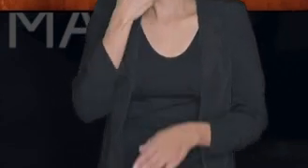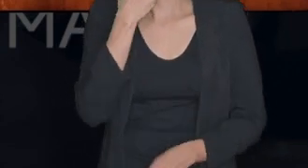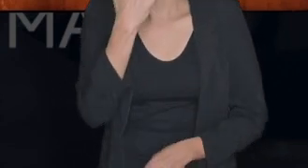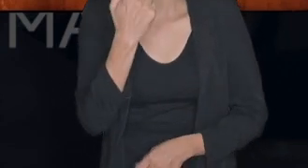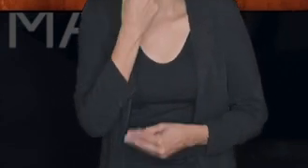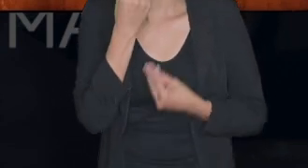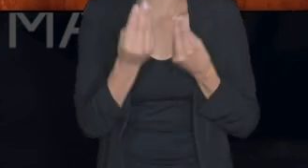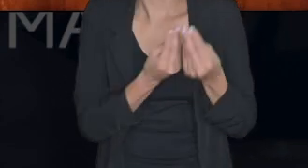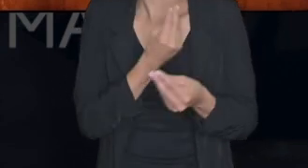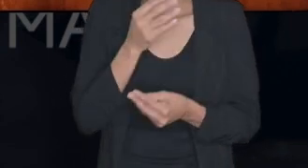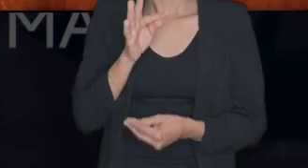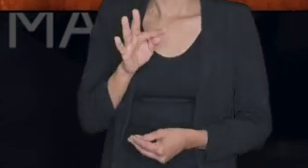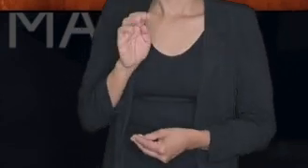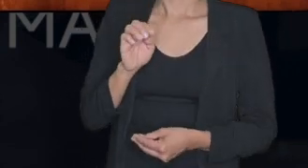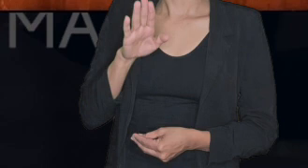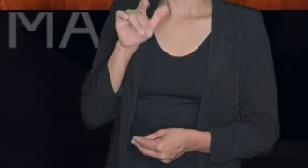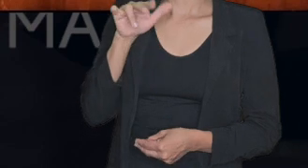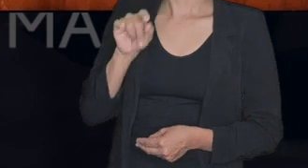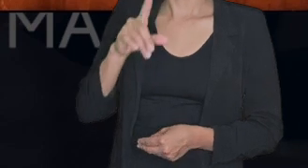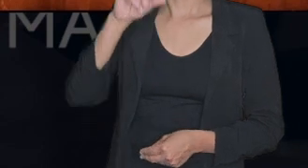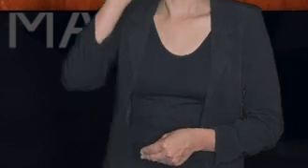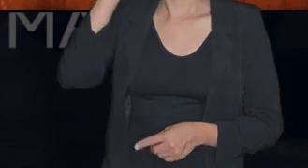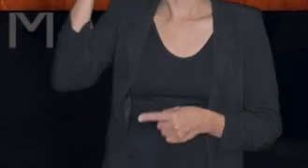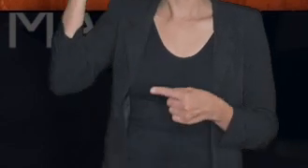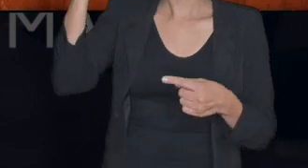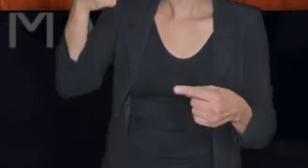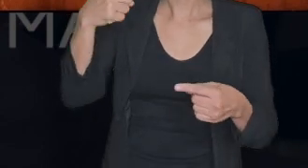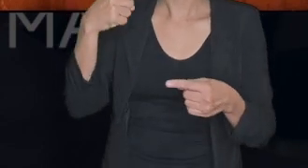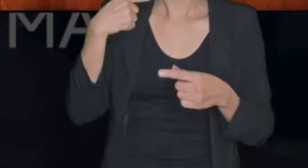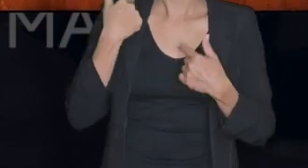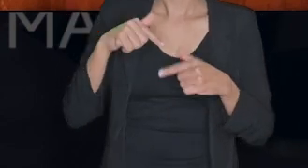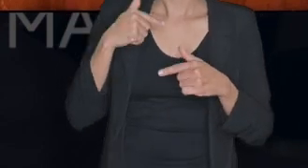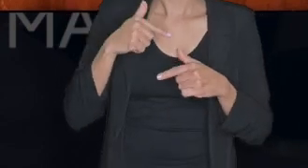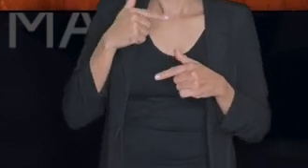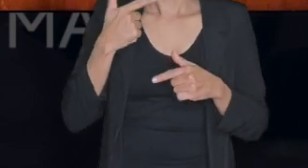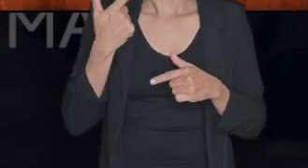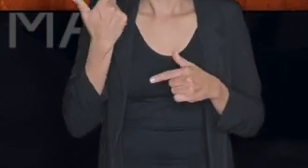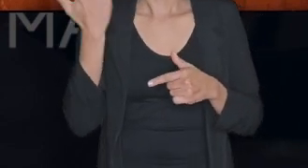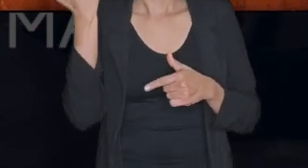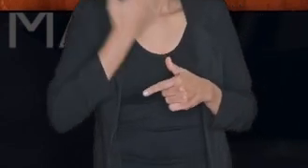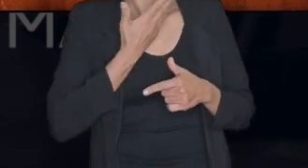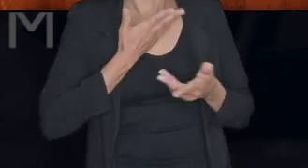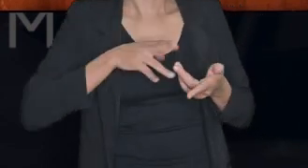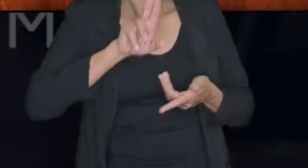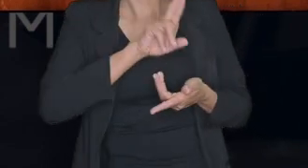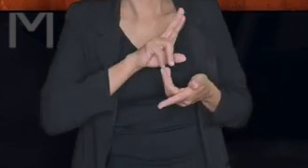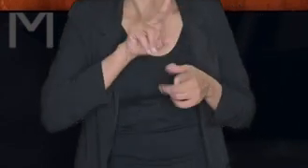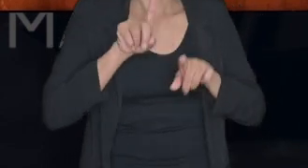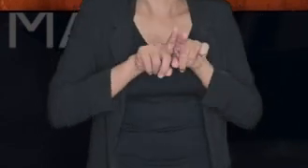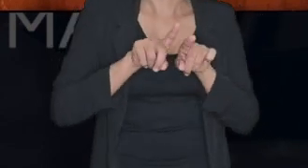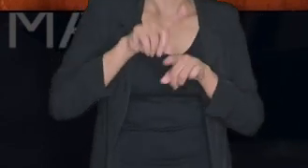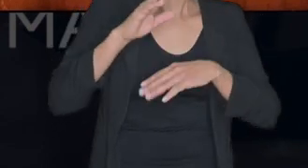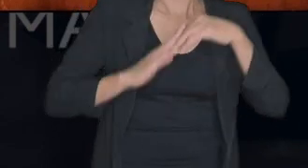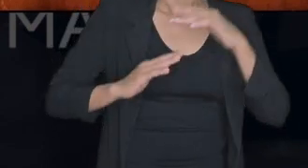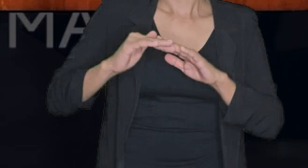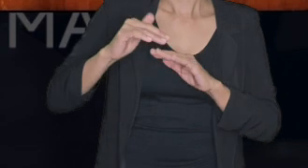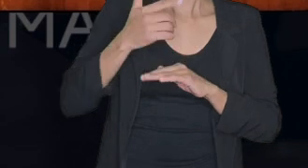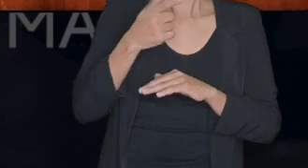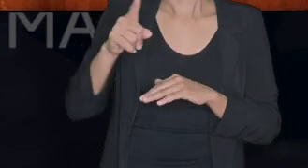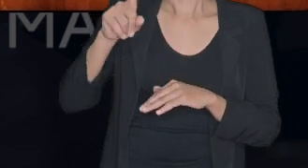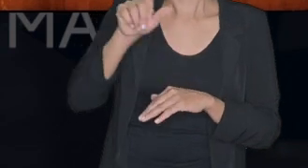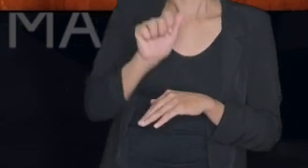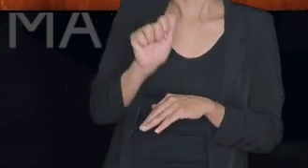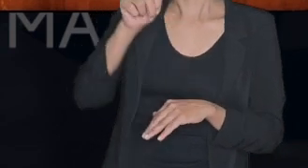dia, ele estabiliza meio de prova e, às vezes, até pratica atos anuláveis. Repare, quando um pai vende